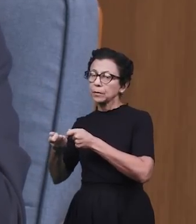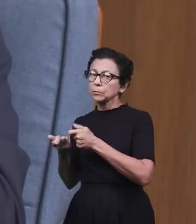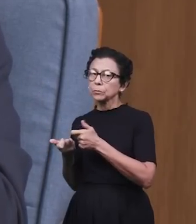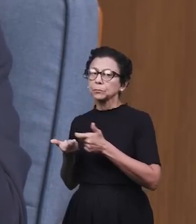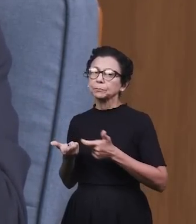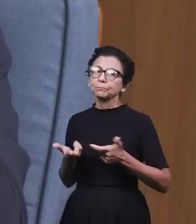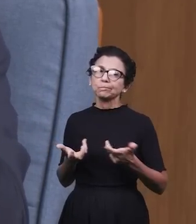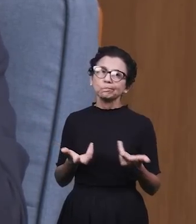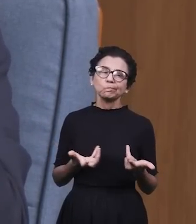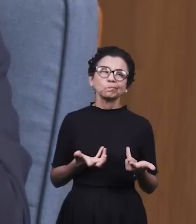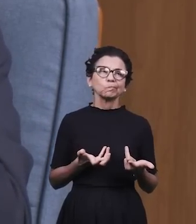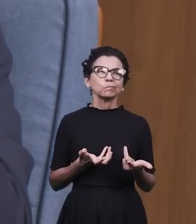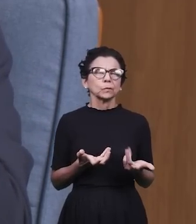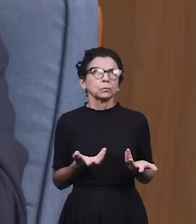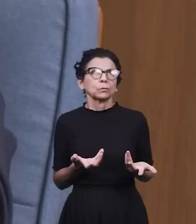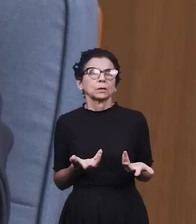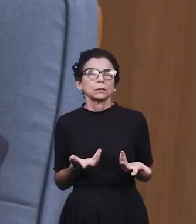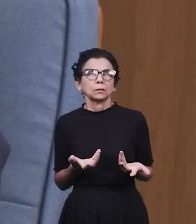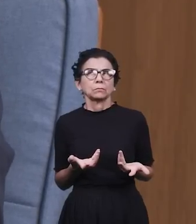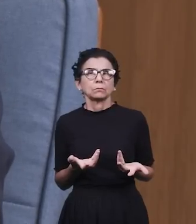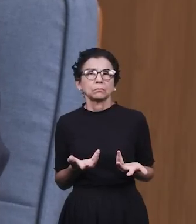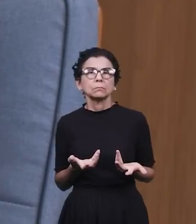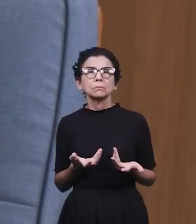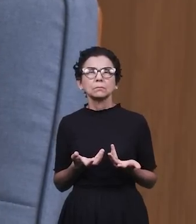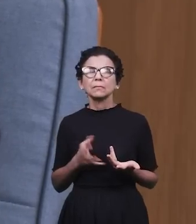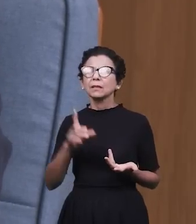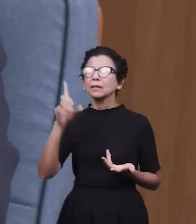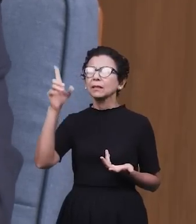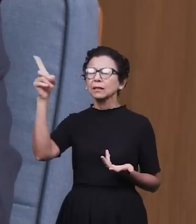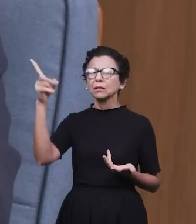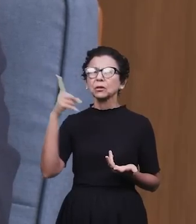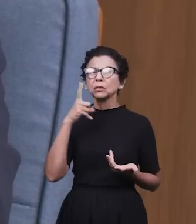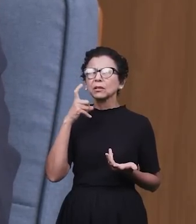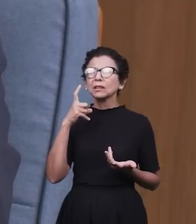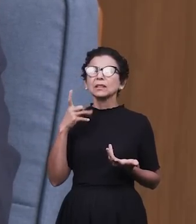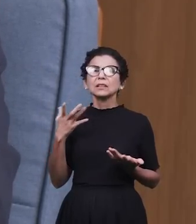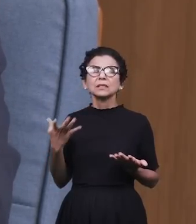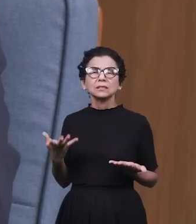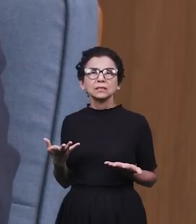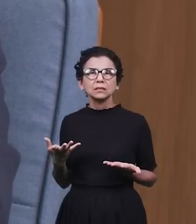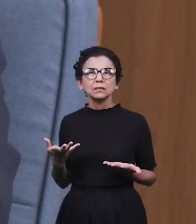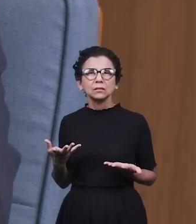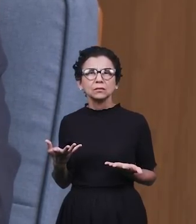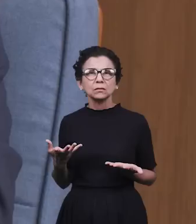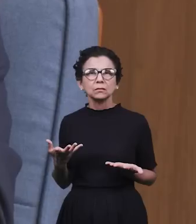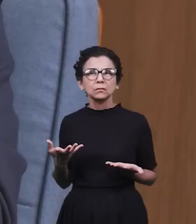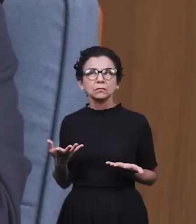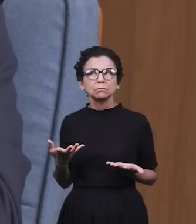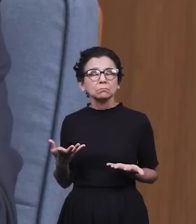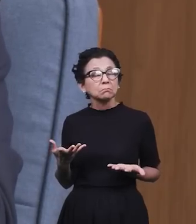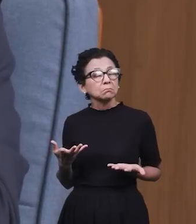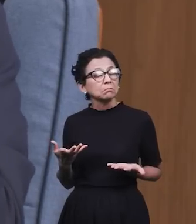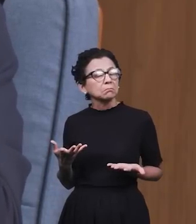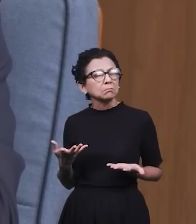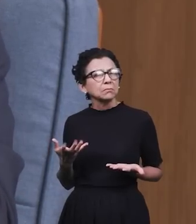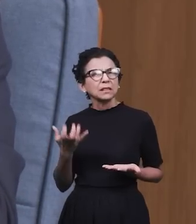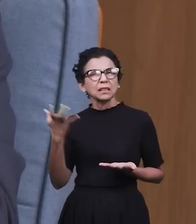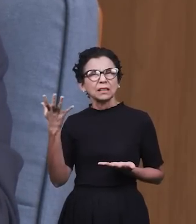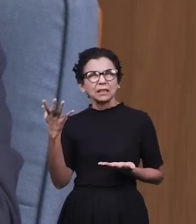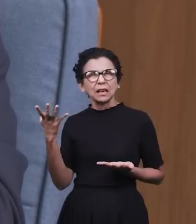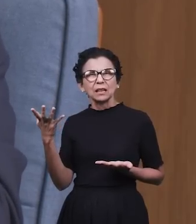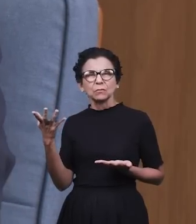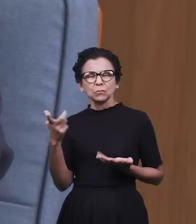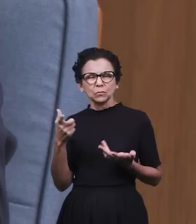pode até questionar. Qual é o interesse de Deus, Josias? Por que Deus quer